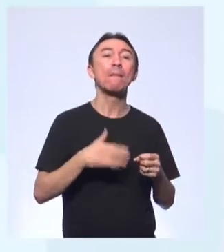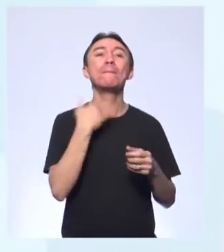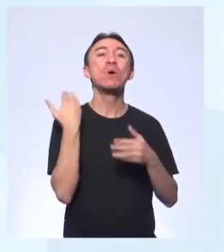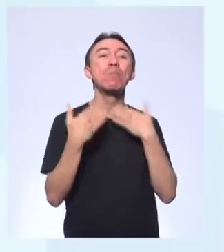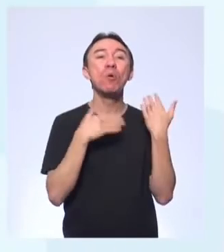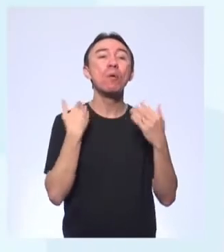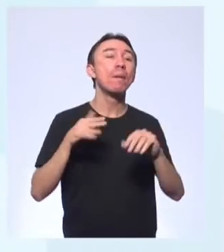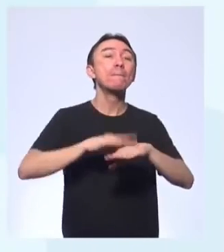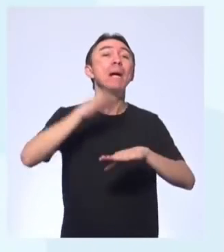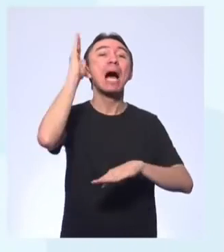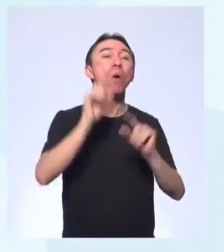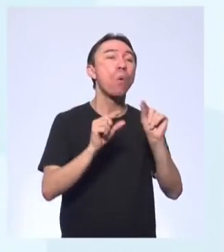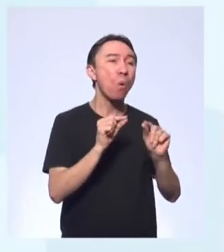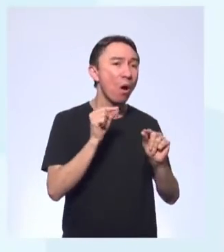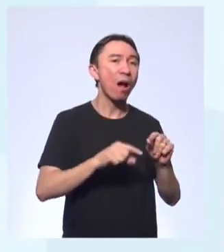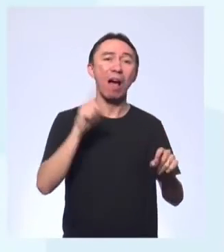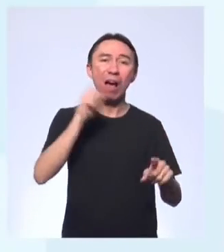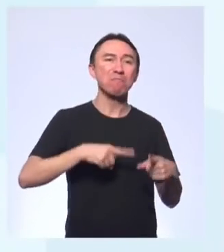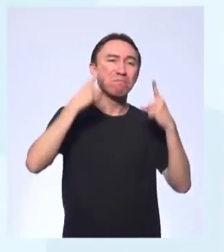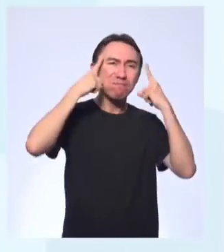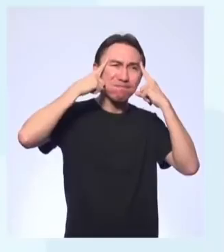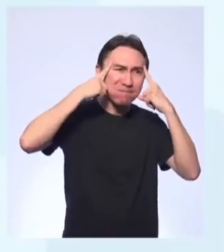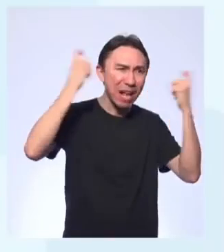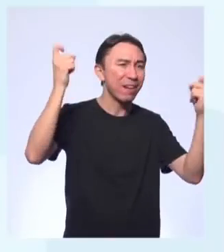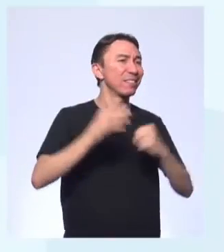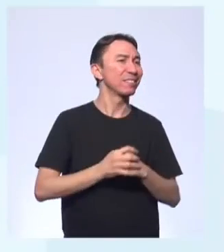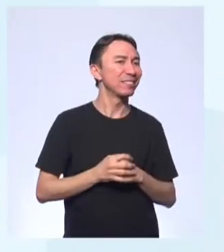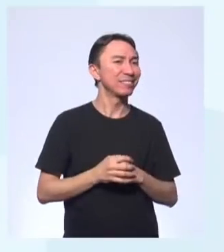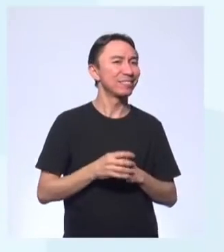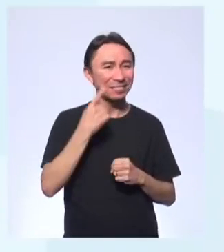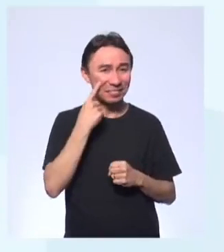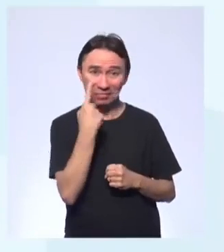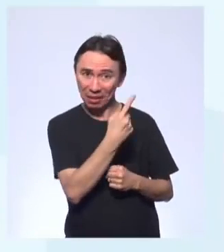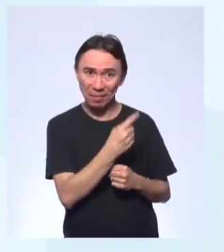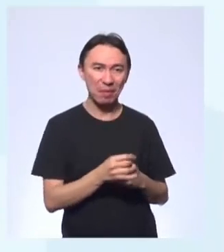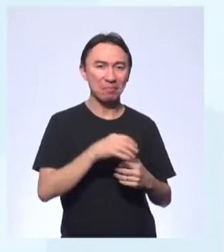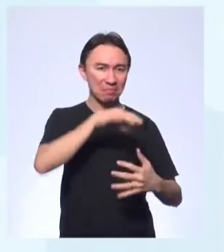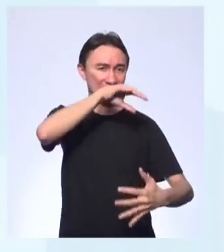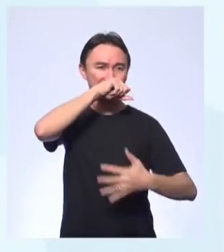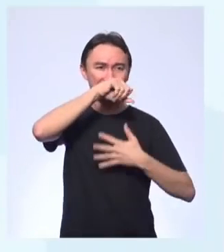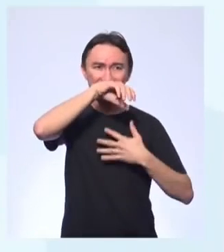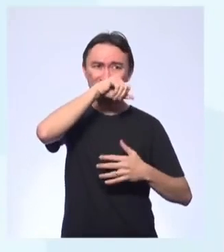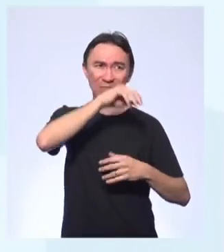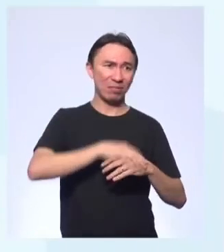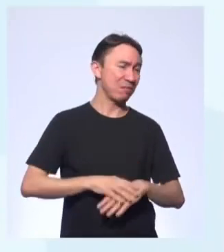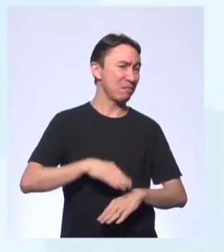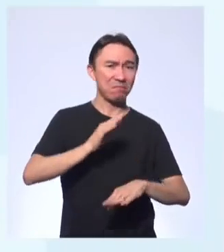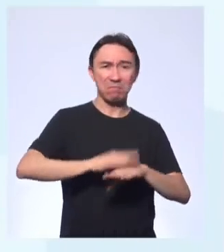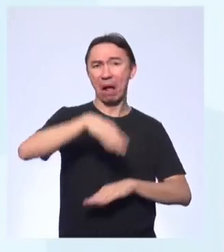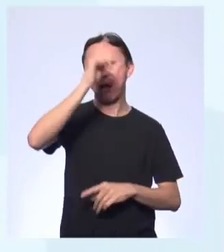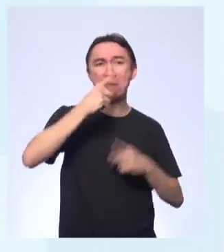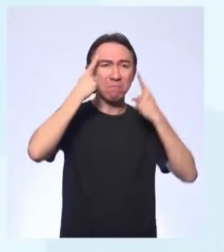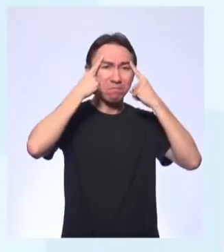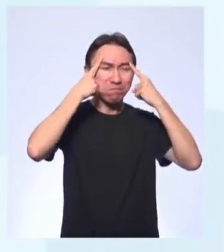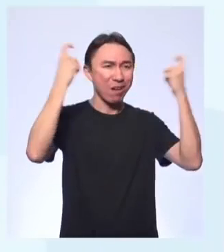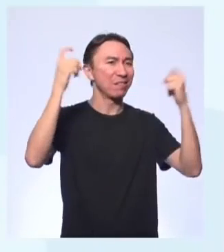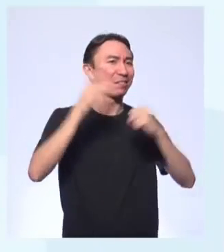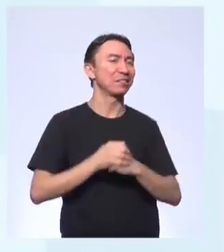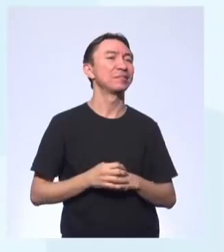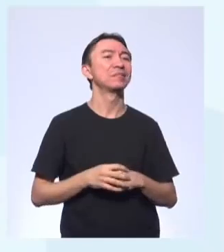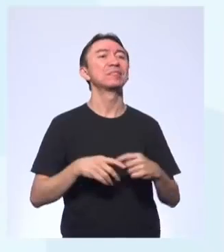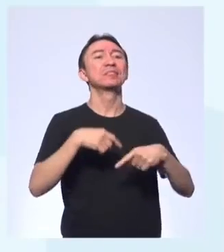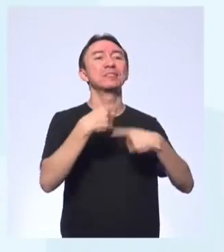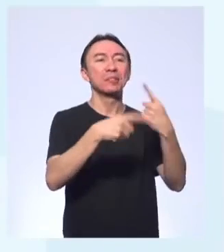que de infecções respiratórias, por exemplo. Né? Então, a maior causa, doenças cardíacas,